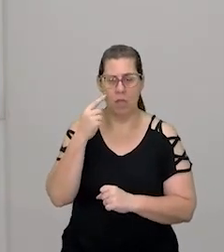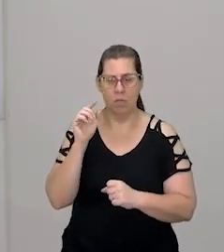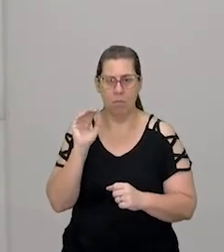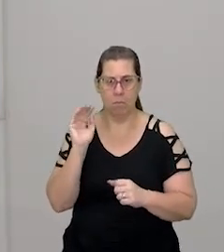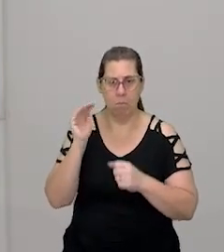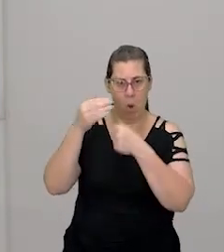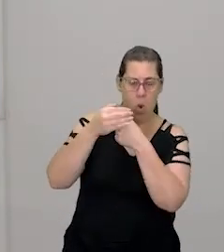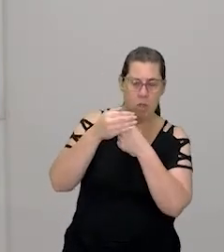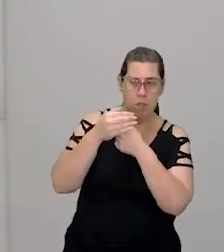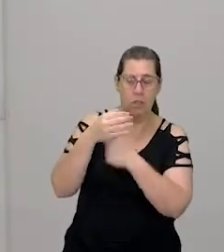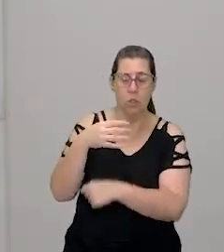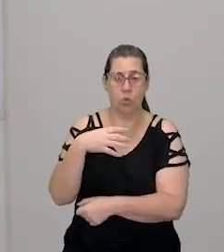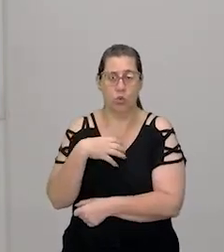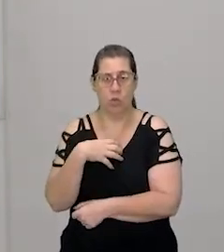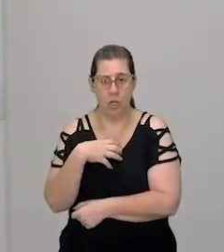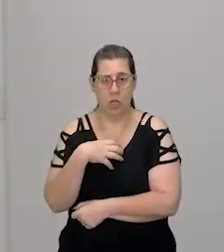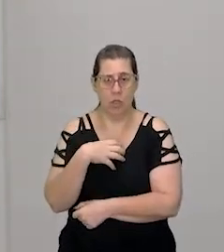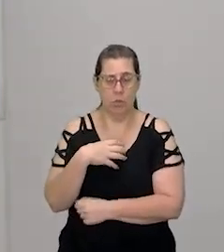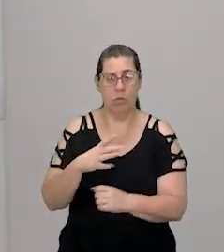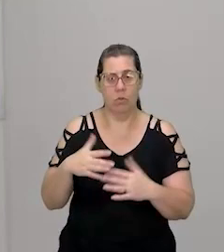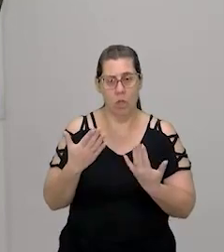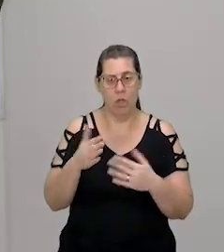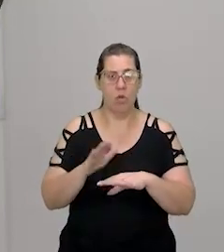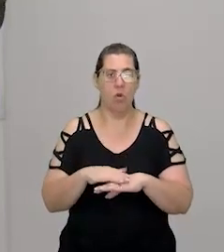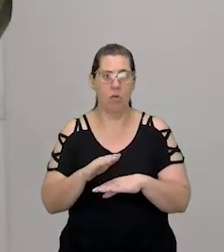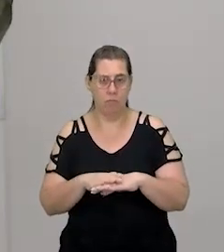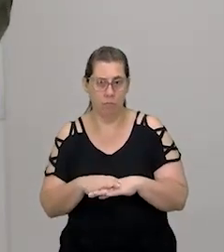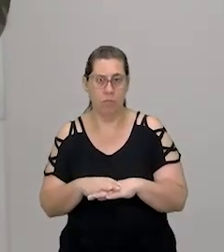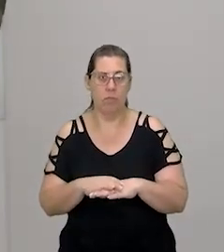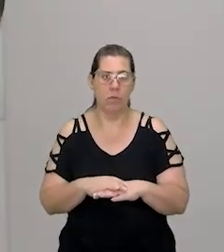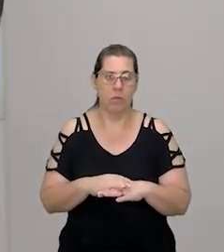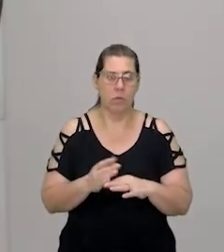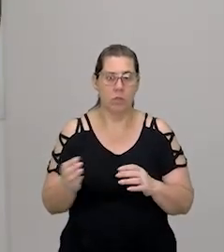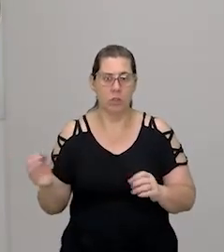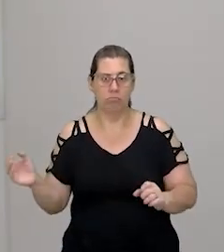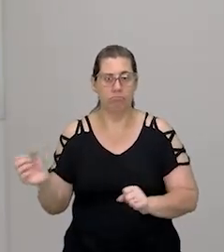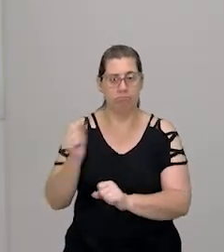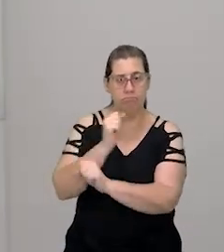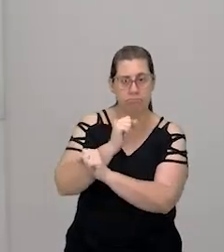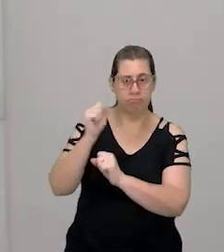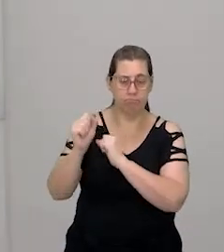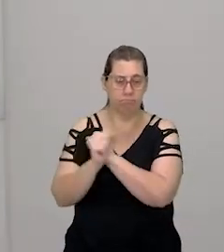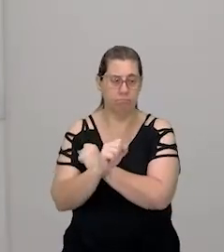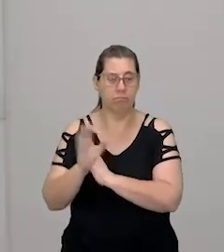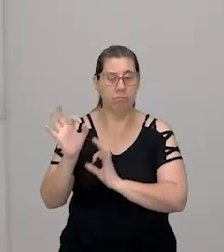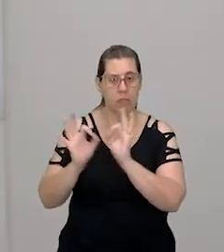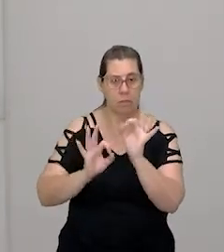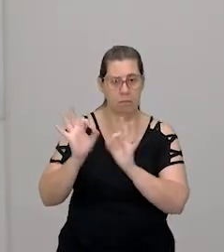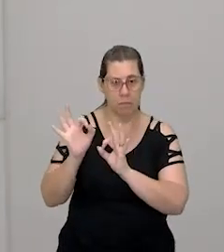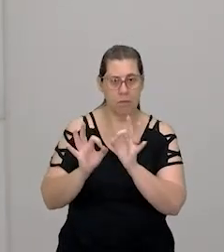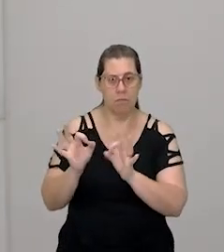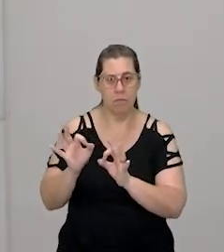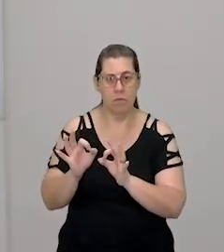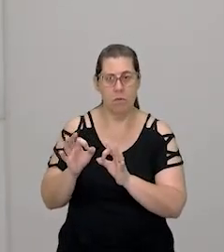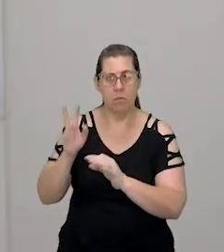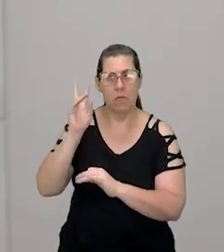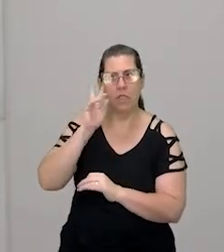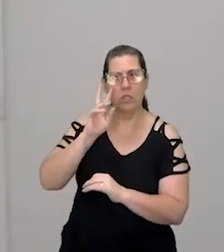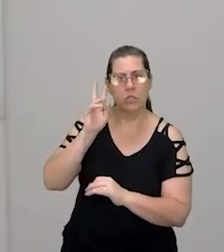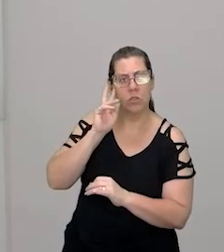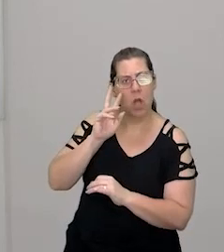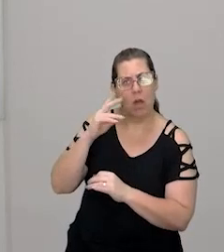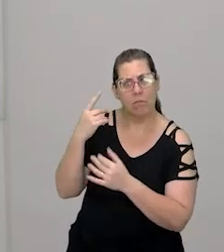de determinada forma, e aí dali eu faço isso, faço aquilo, entro um contragolpe, então eu crio uma história.